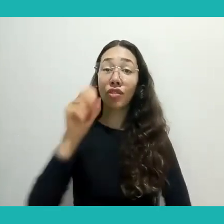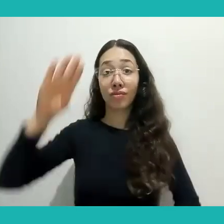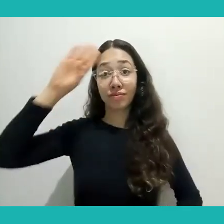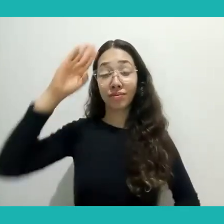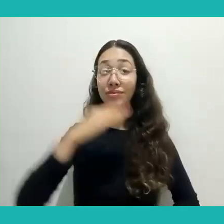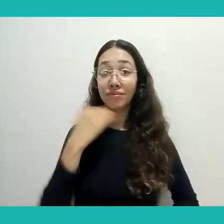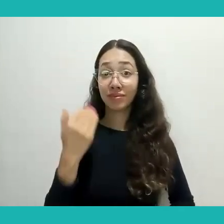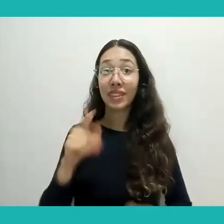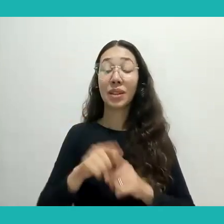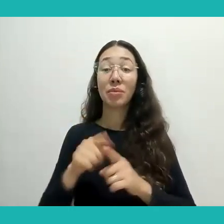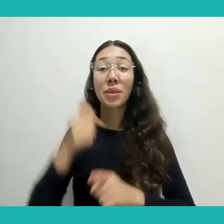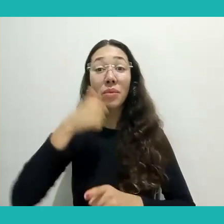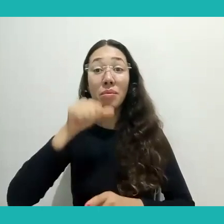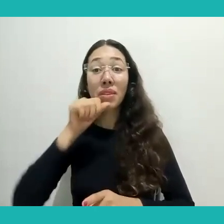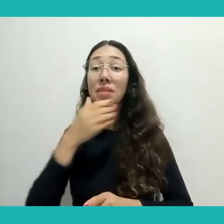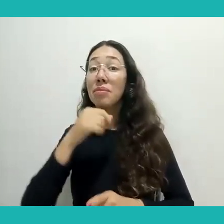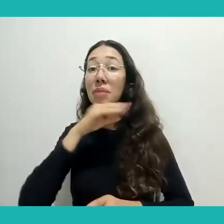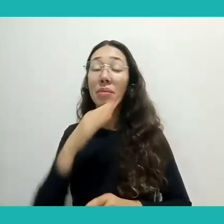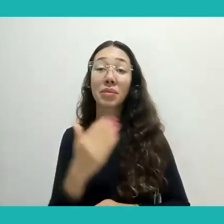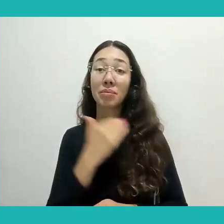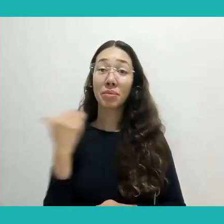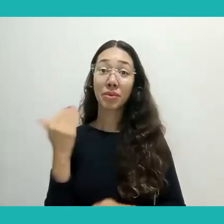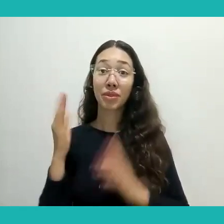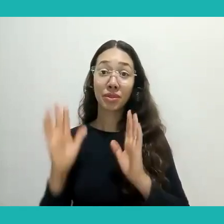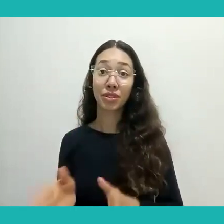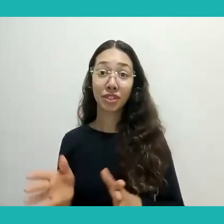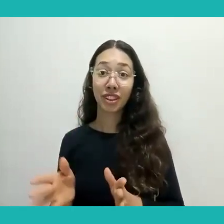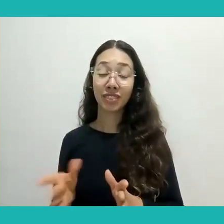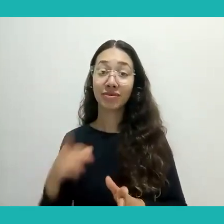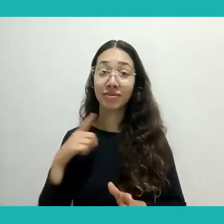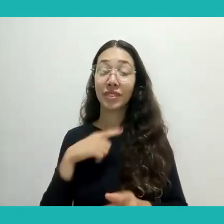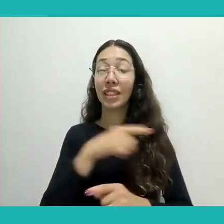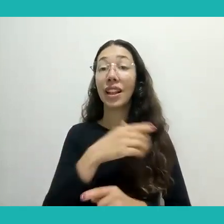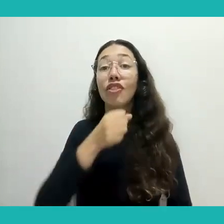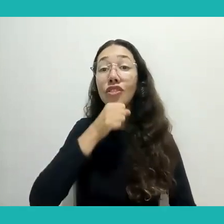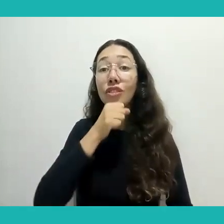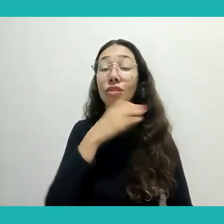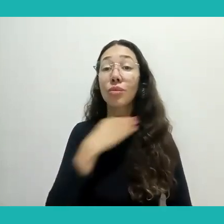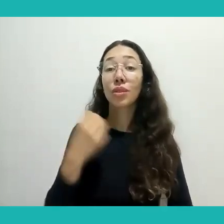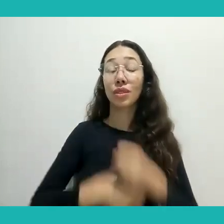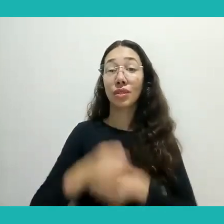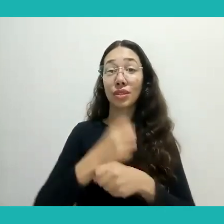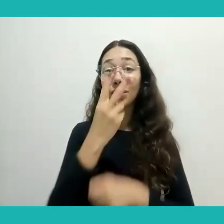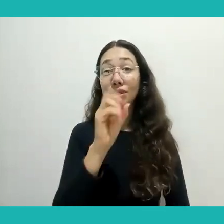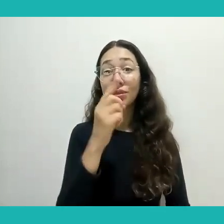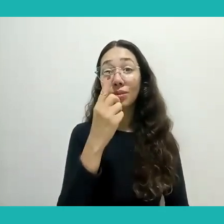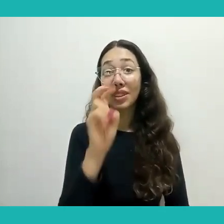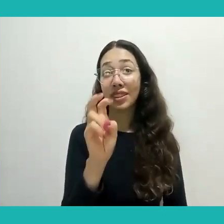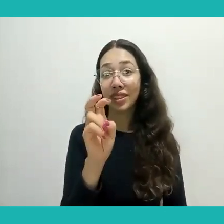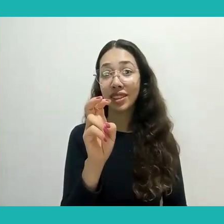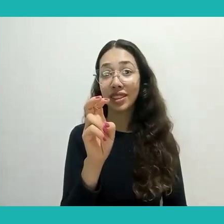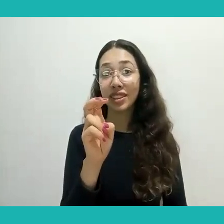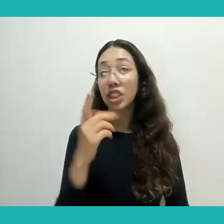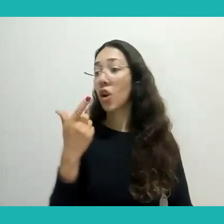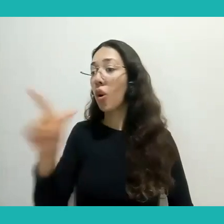e mãe. Né? O militar instituidor, seu avô, faleceu em 2015 sem qualquer outro